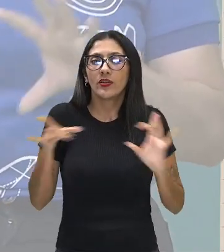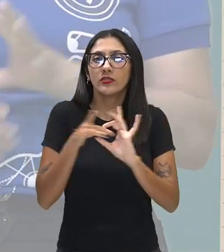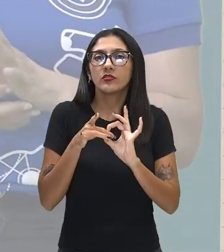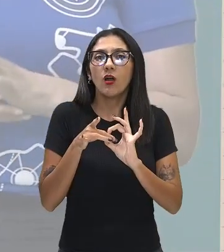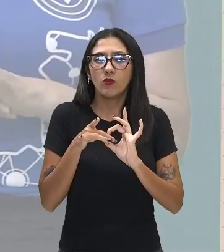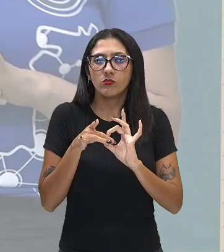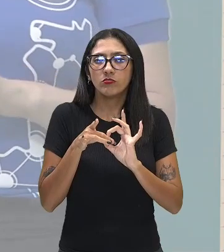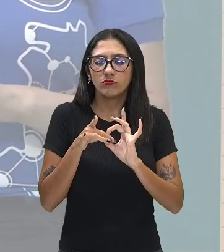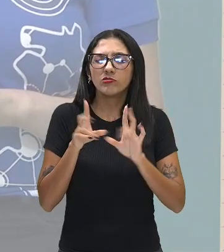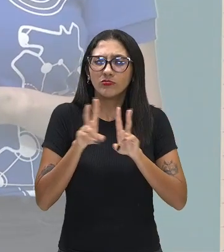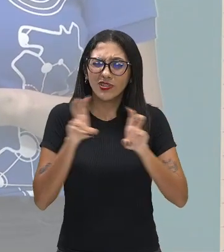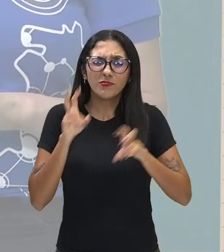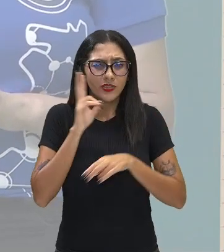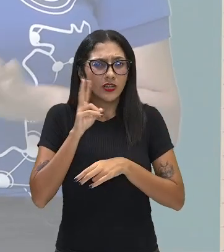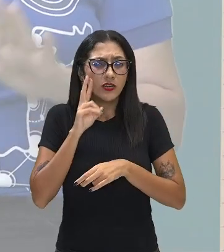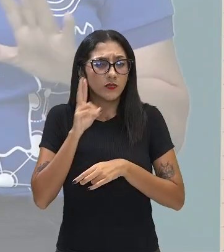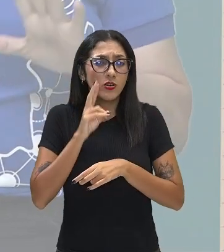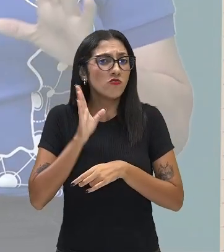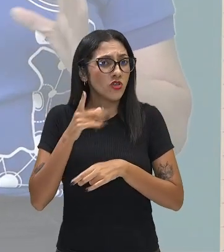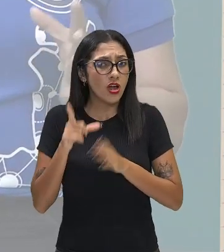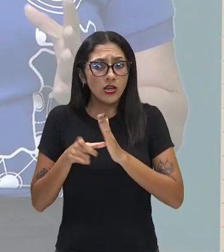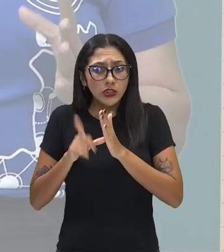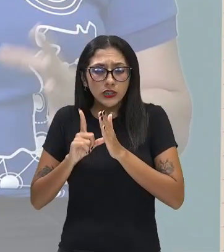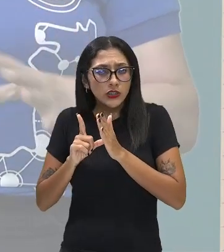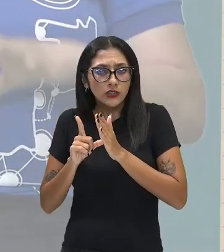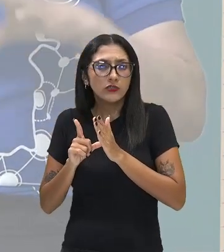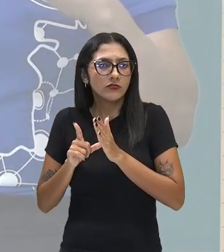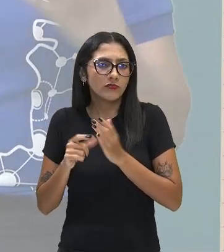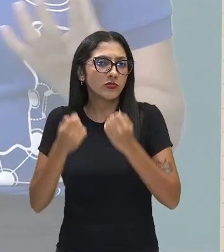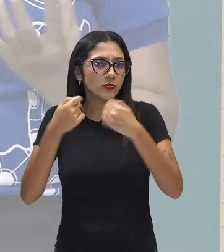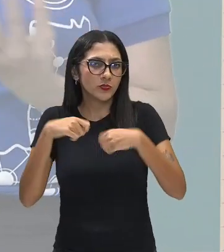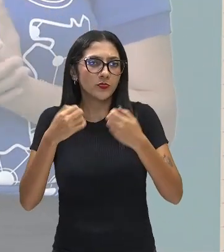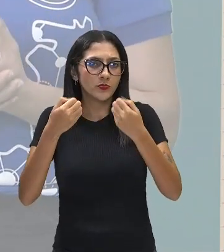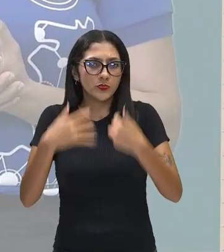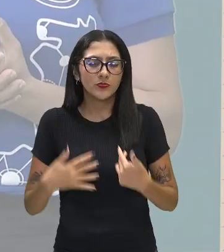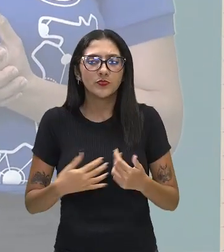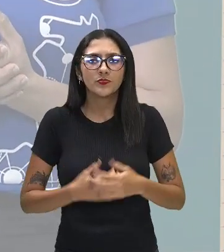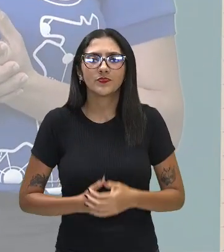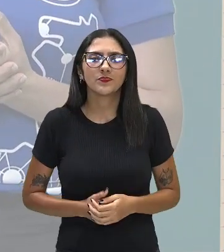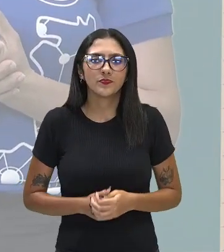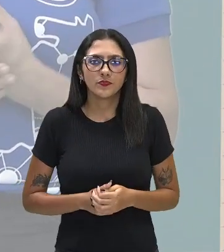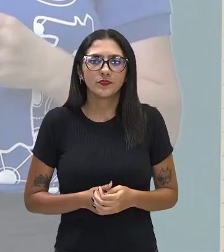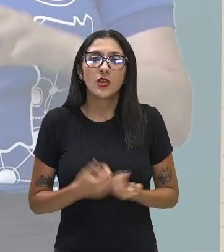eu acabei de falar para você. Então, eu preciso trazer, né,